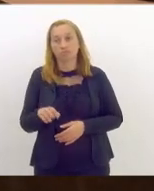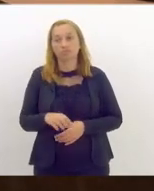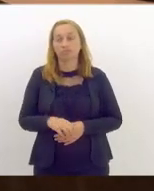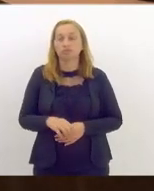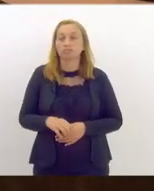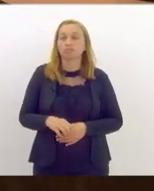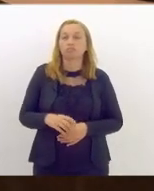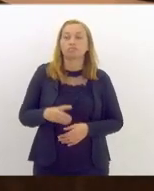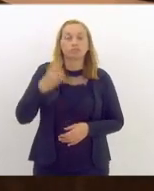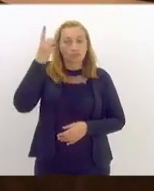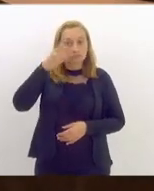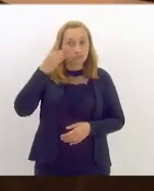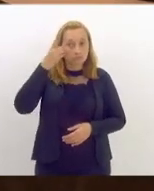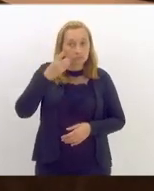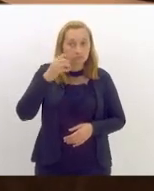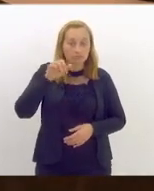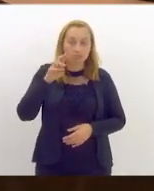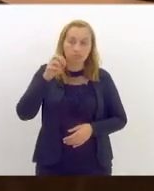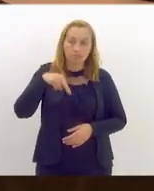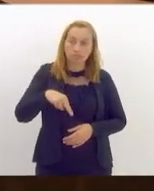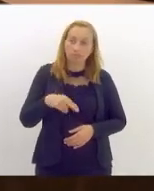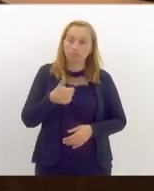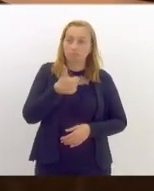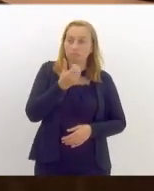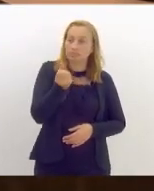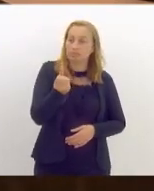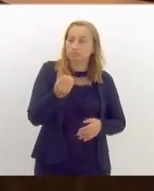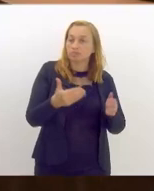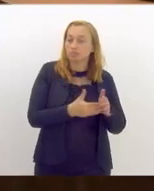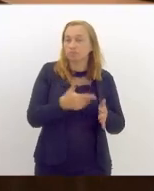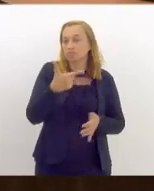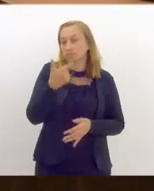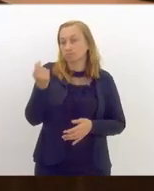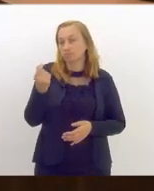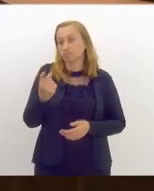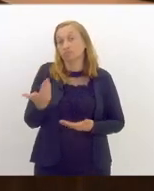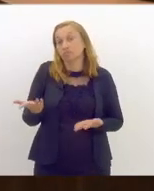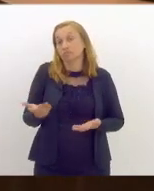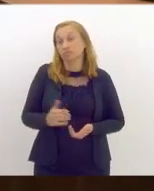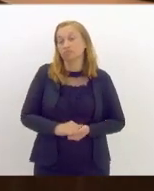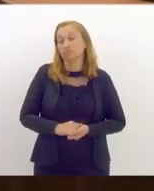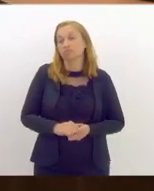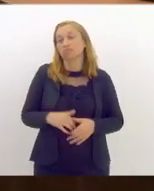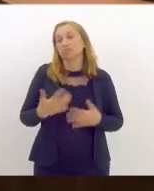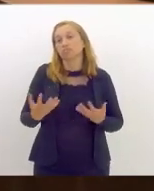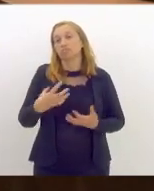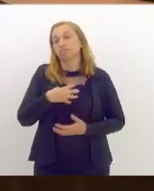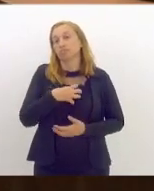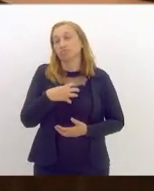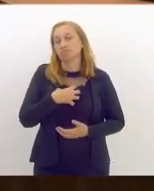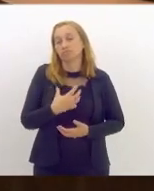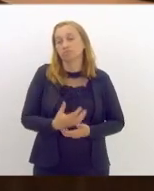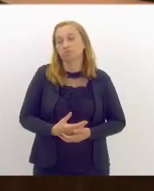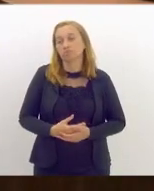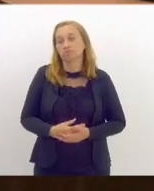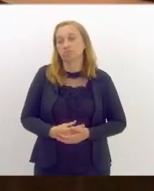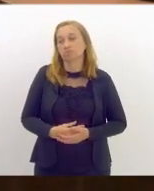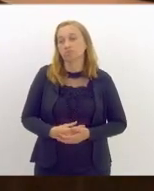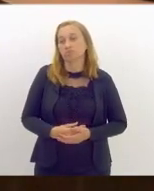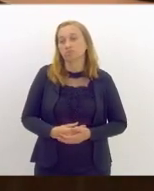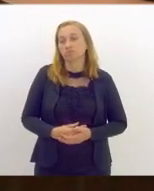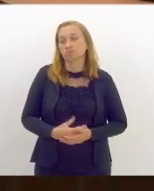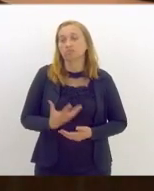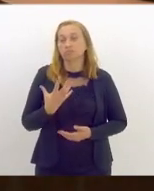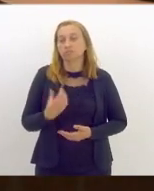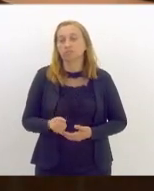o deputado Anderson Moraes de 16 a 20 Então nesse sentido o parecer